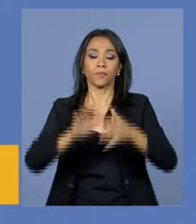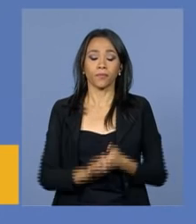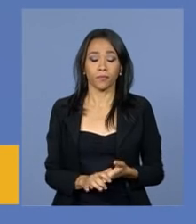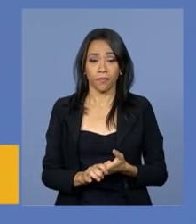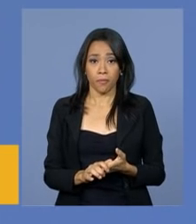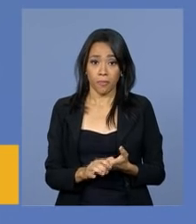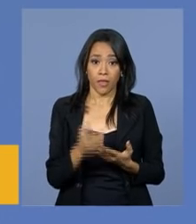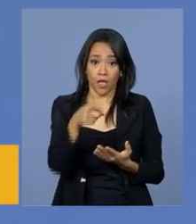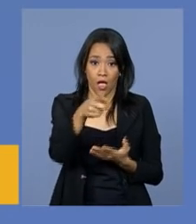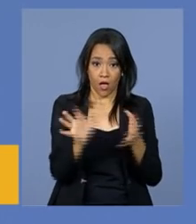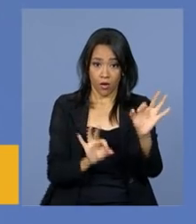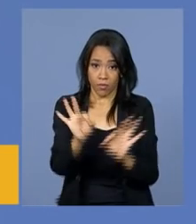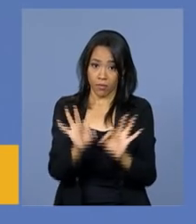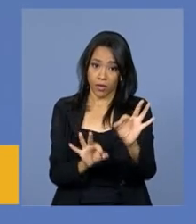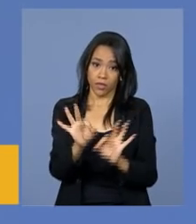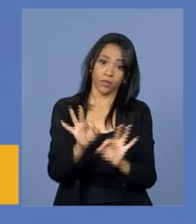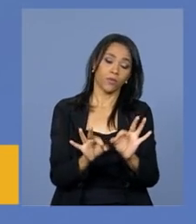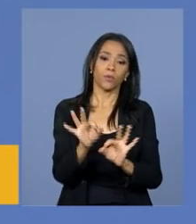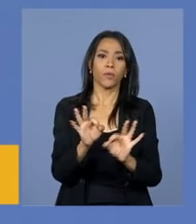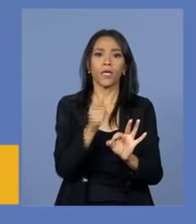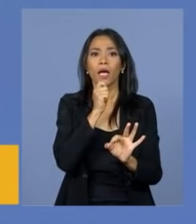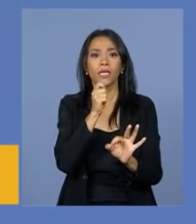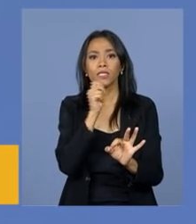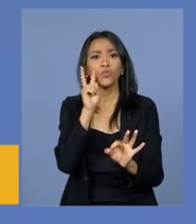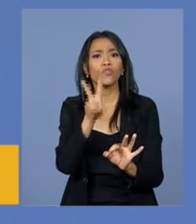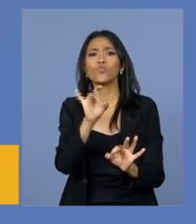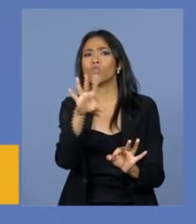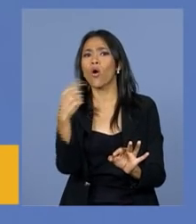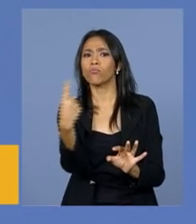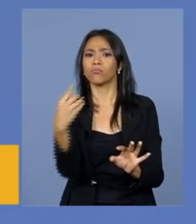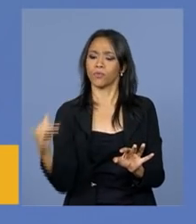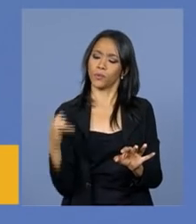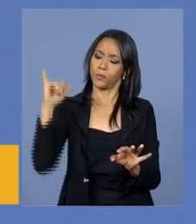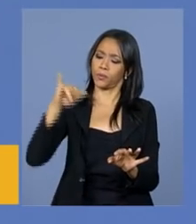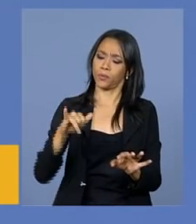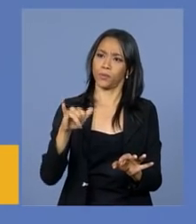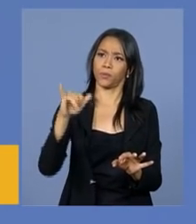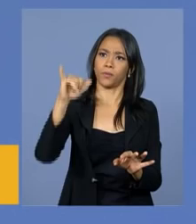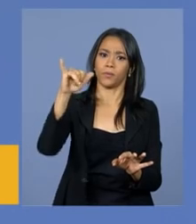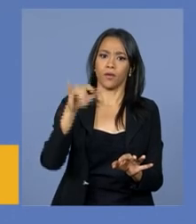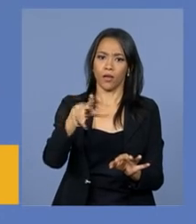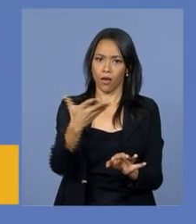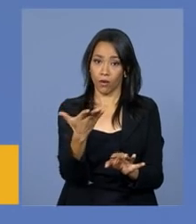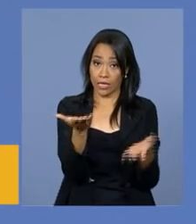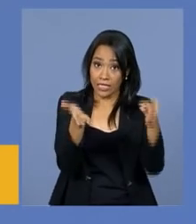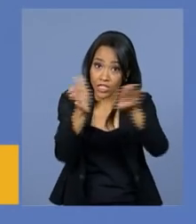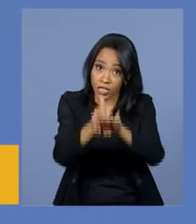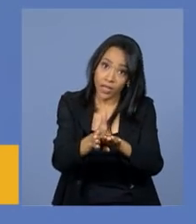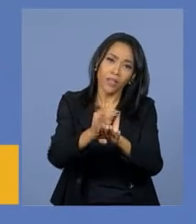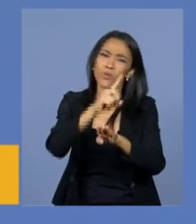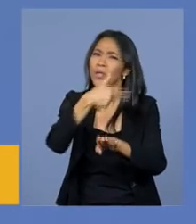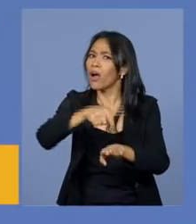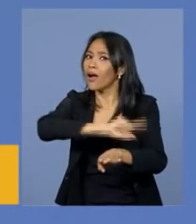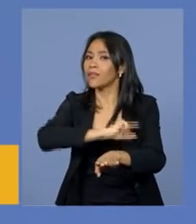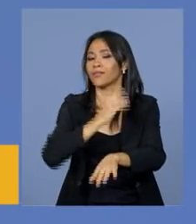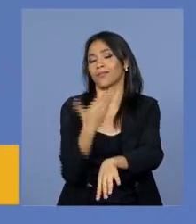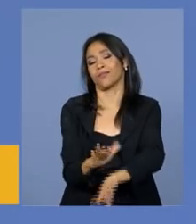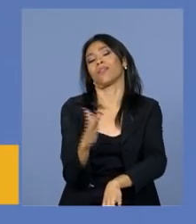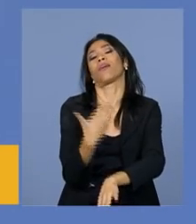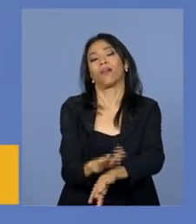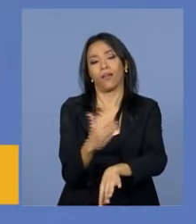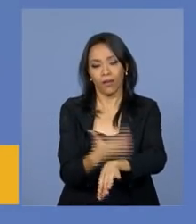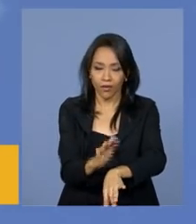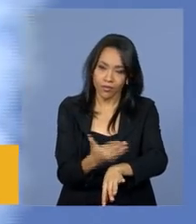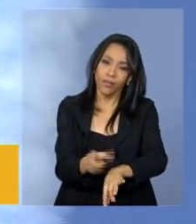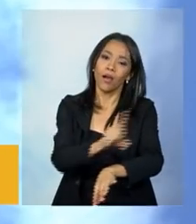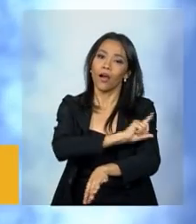para decolagem, né? Algo que a gente não viu aí, estamos vendo sua evolução, mas até a decolagem, a entrada no avião, tudo é ensaiado. Tem, tudo é ensaiado. Tudo é treinado,